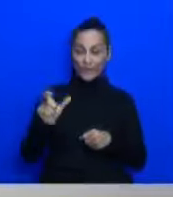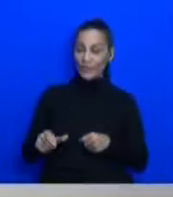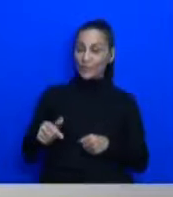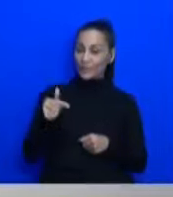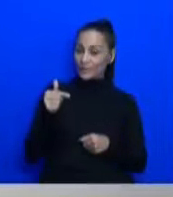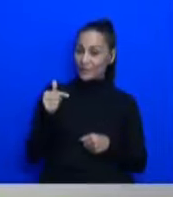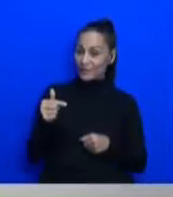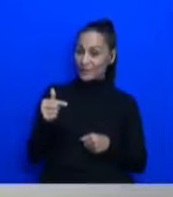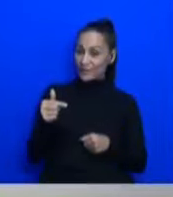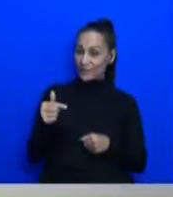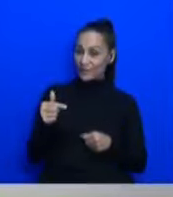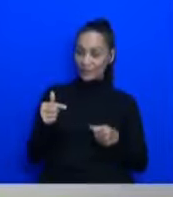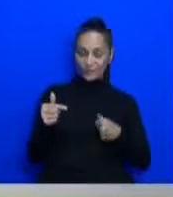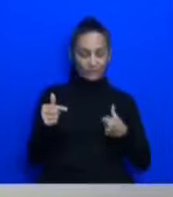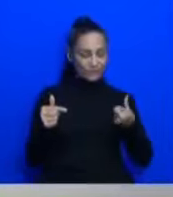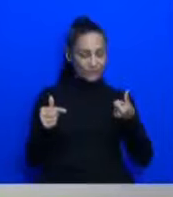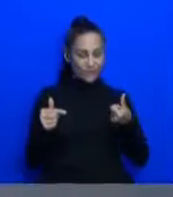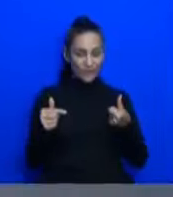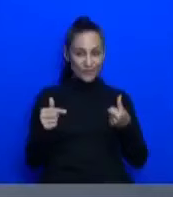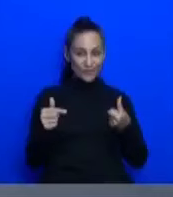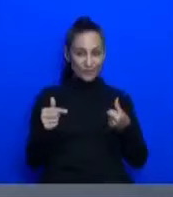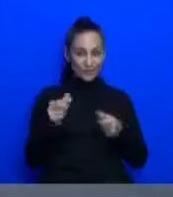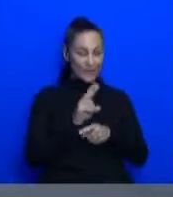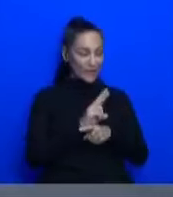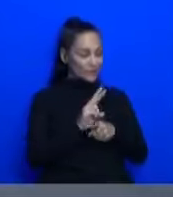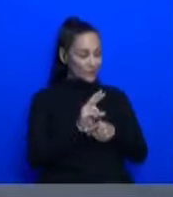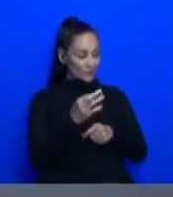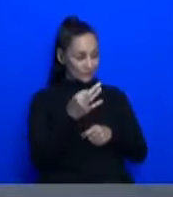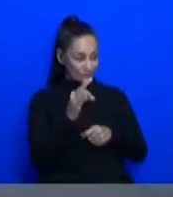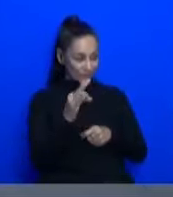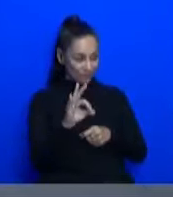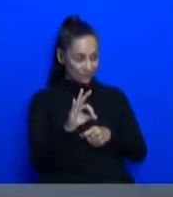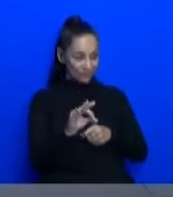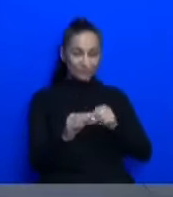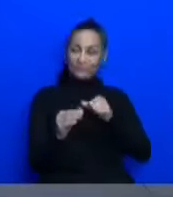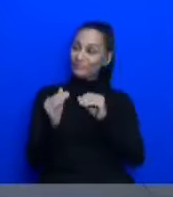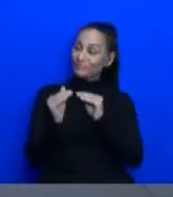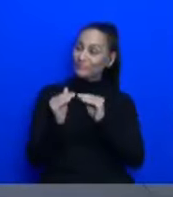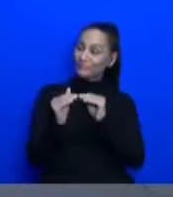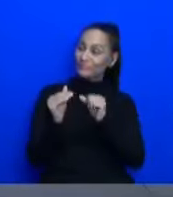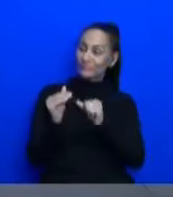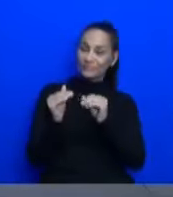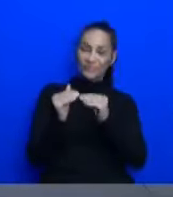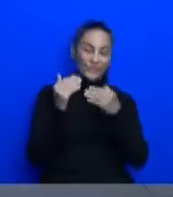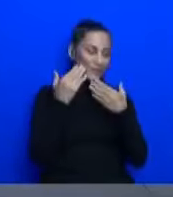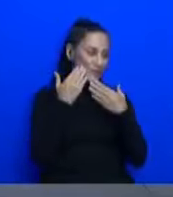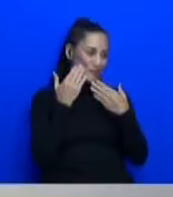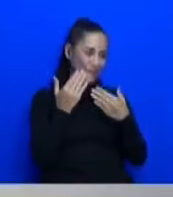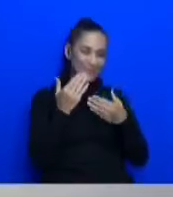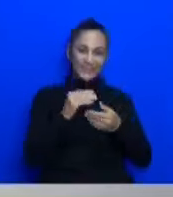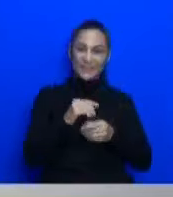coluna 7, 6. Auditores, confirmam? Sim, confirmo. Sim, confirmo. Obrigado. Após a